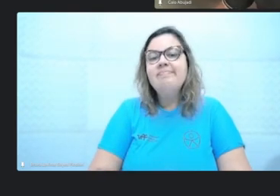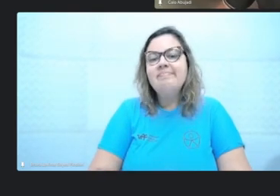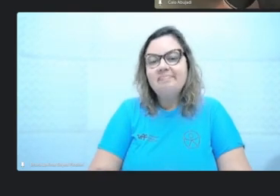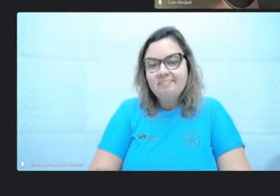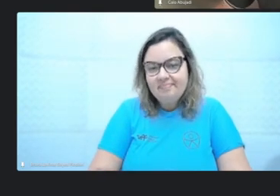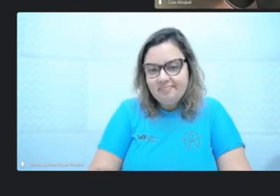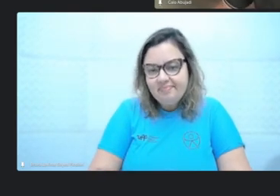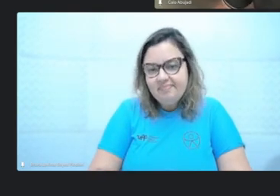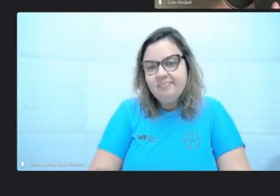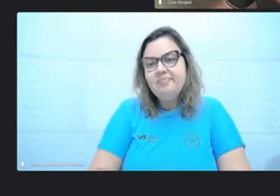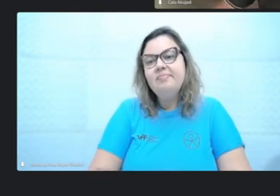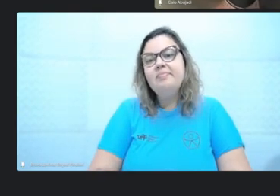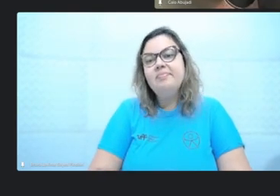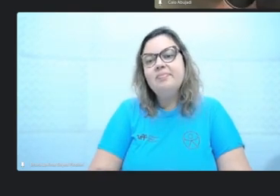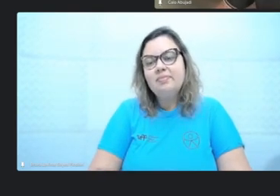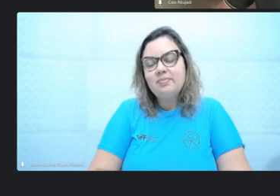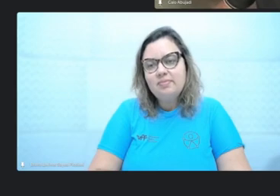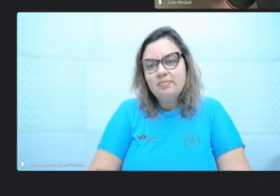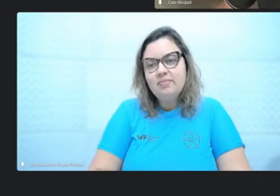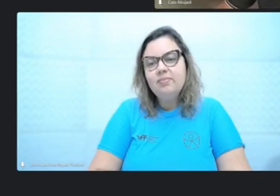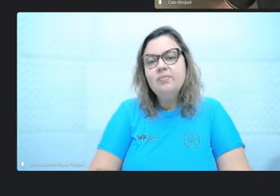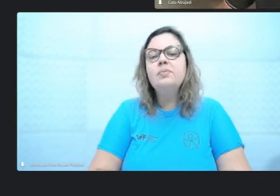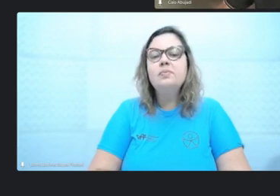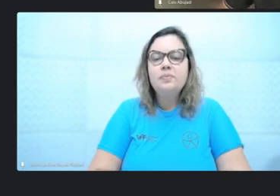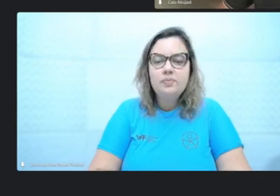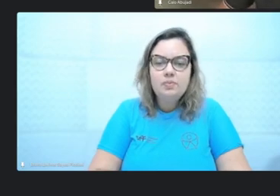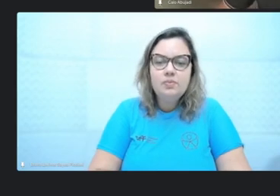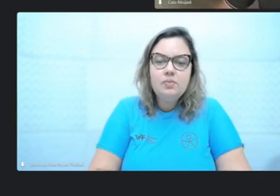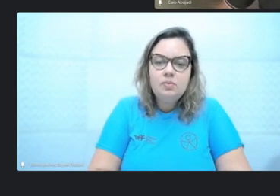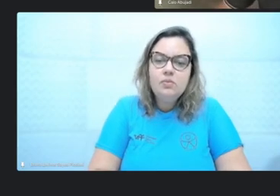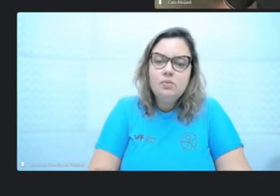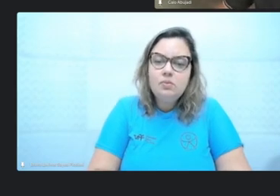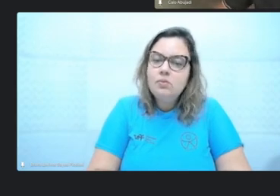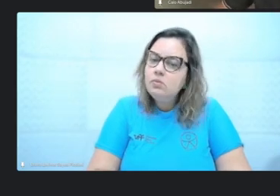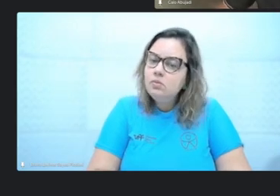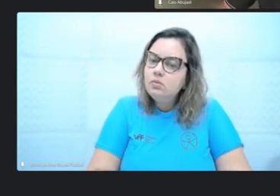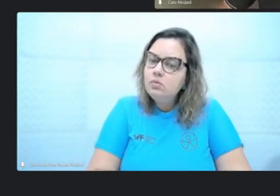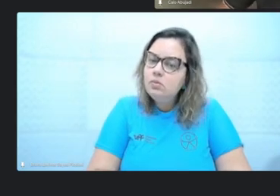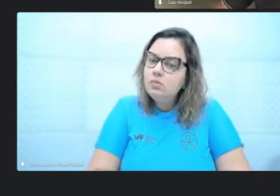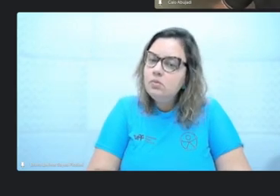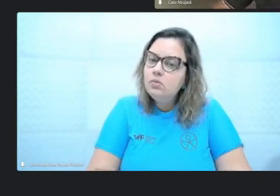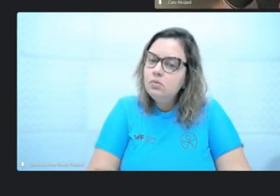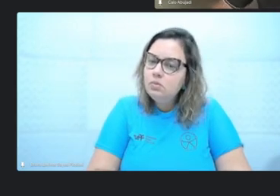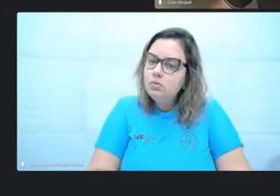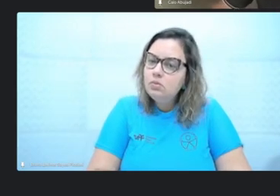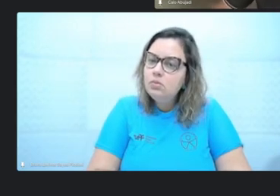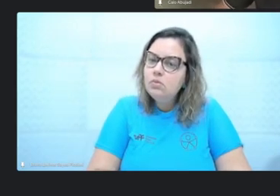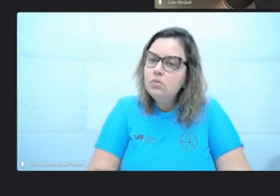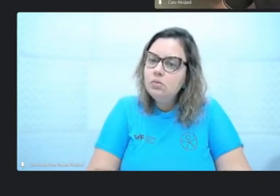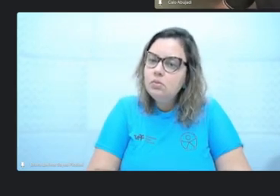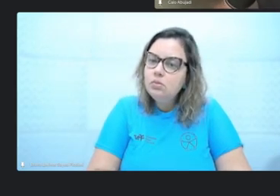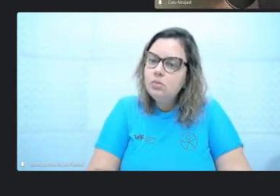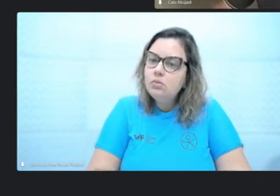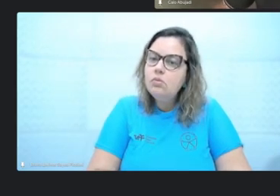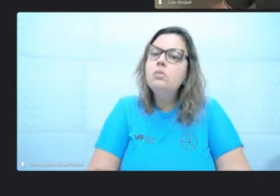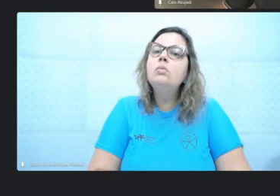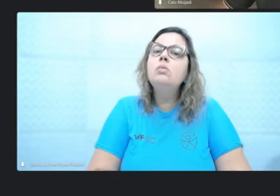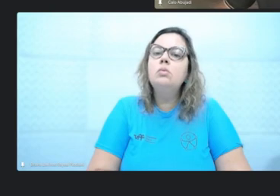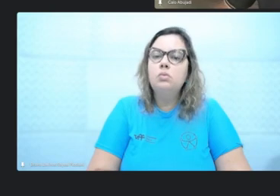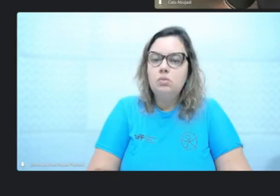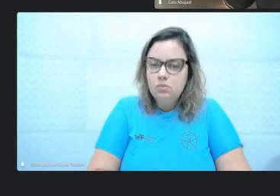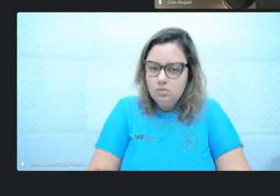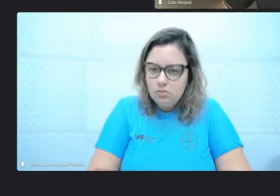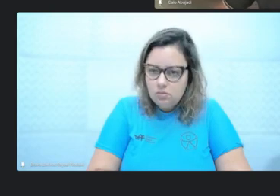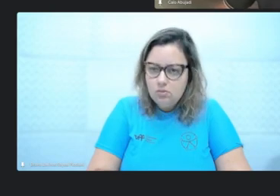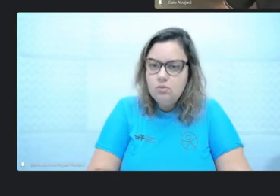presentes. Porque começou a se criar um contexto uniforme, familiar, todo mundo junto, unido, sem angústia, sem